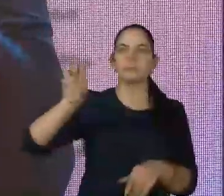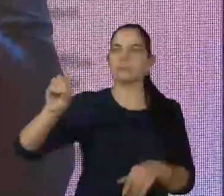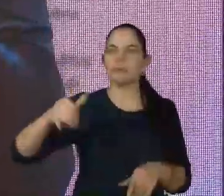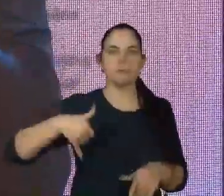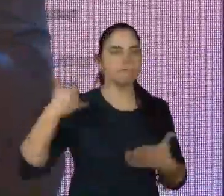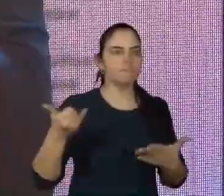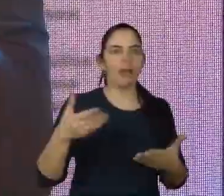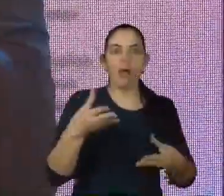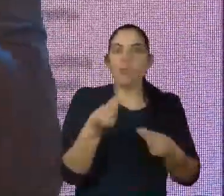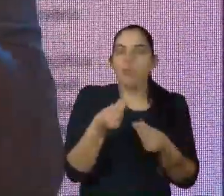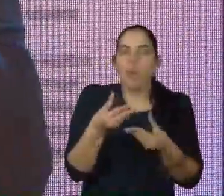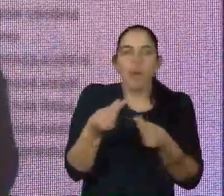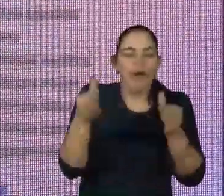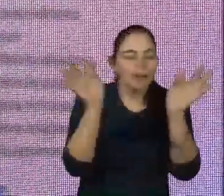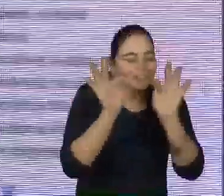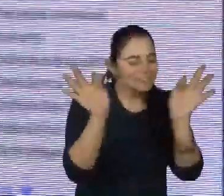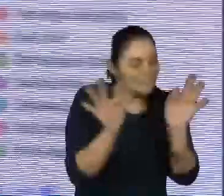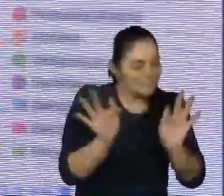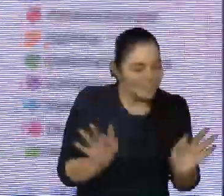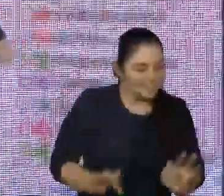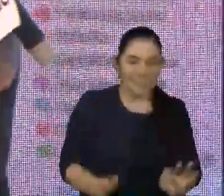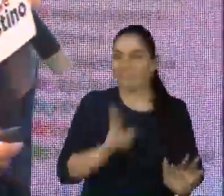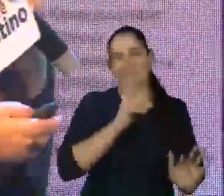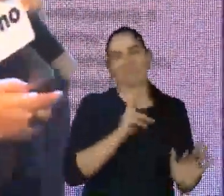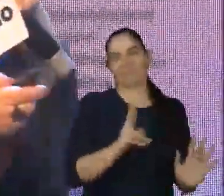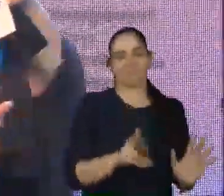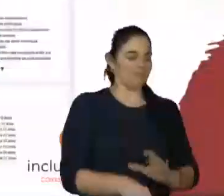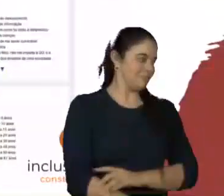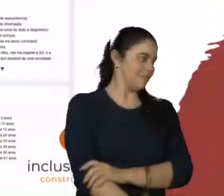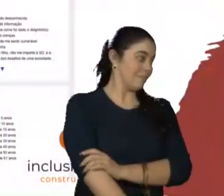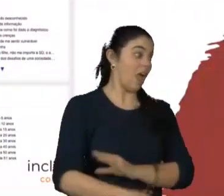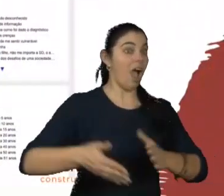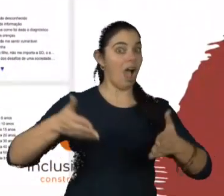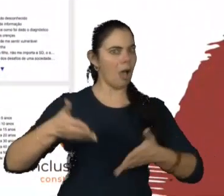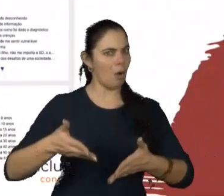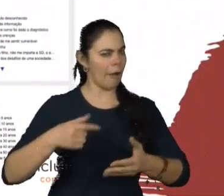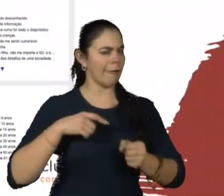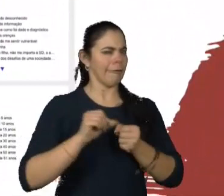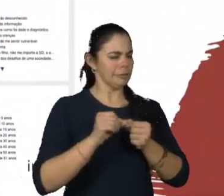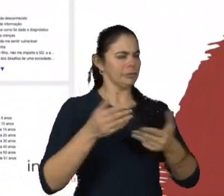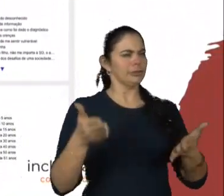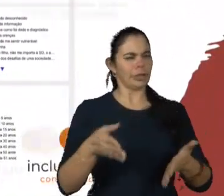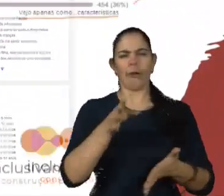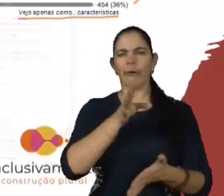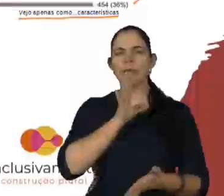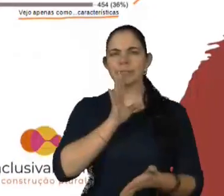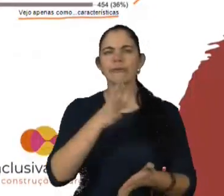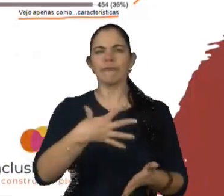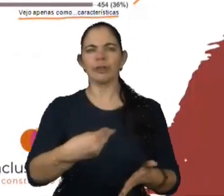fiquei muito, muito feliz com essas respostas. Agora que essas famílias já conheceram o